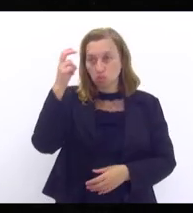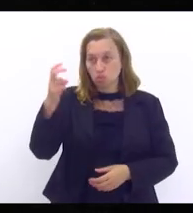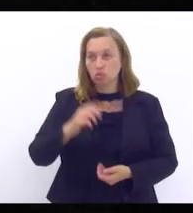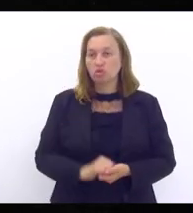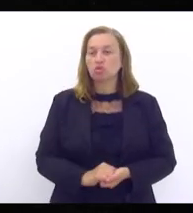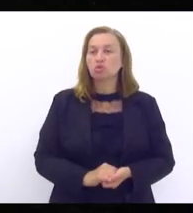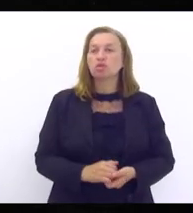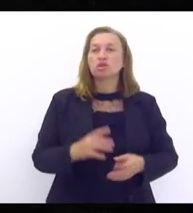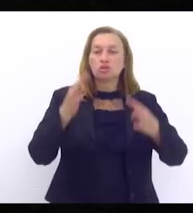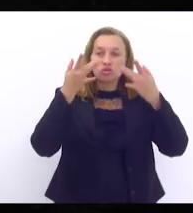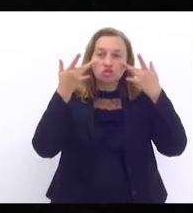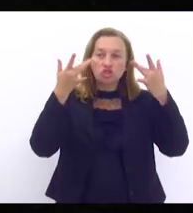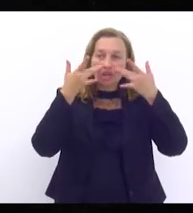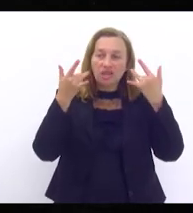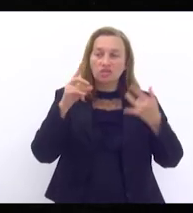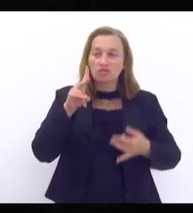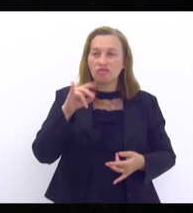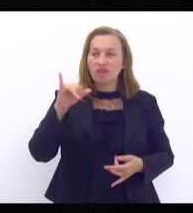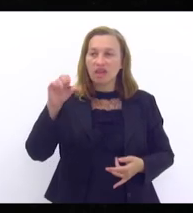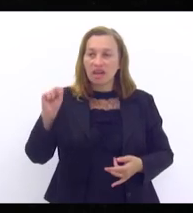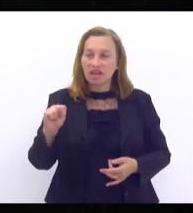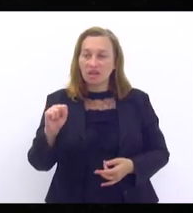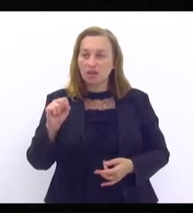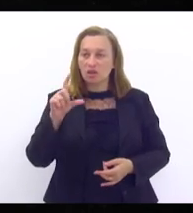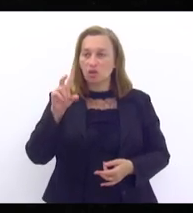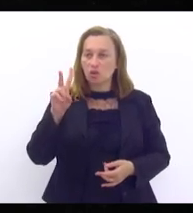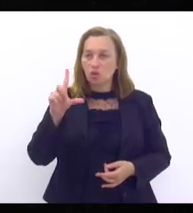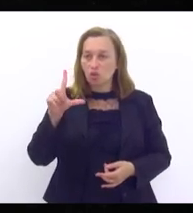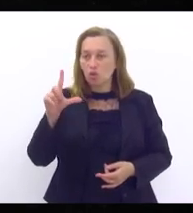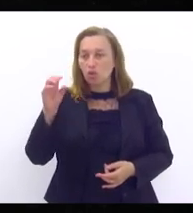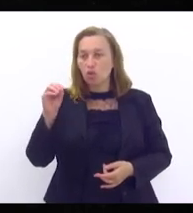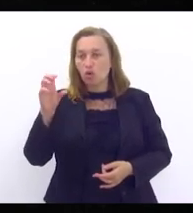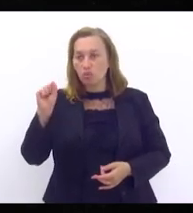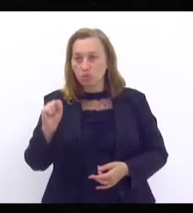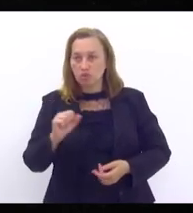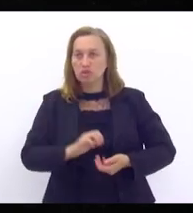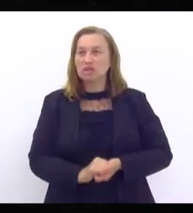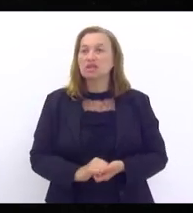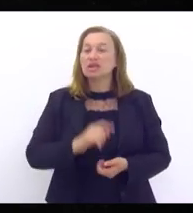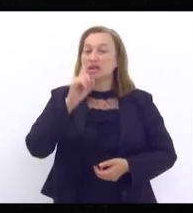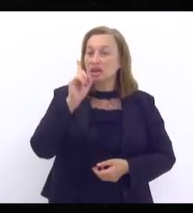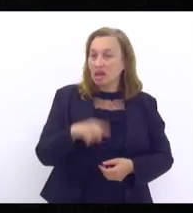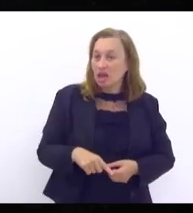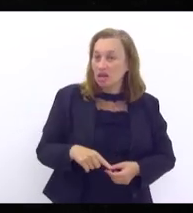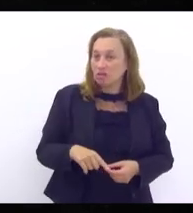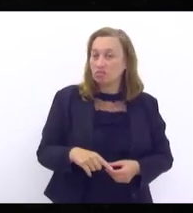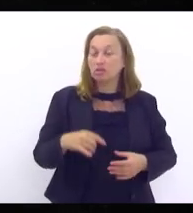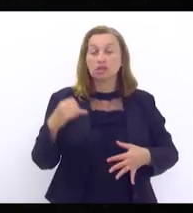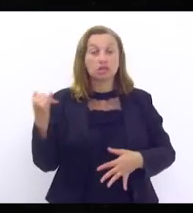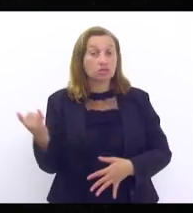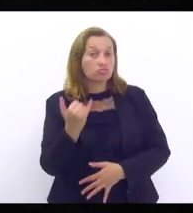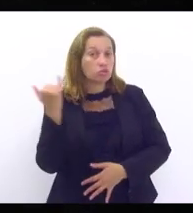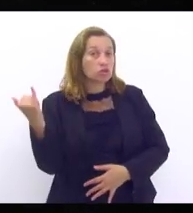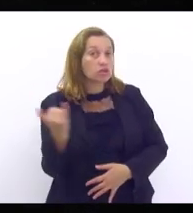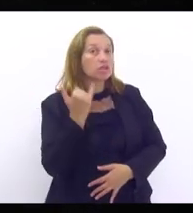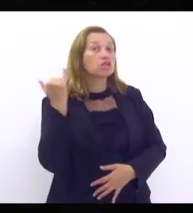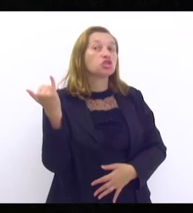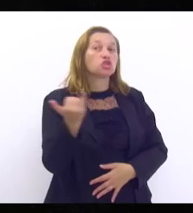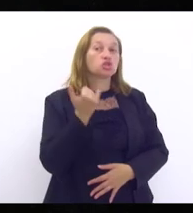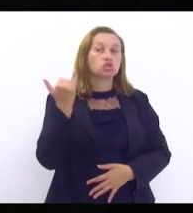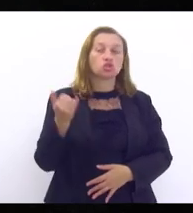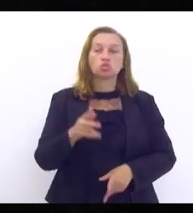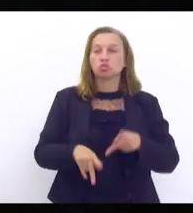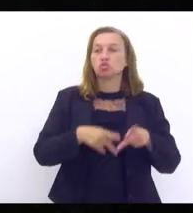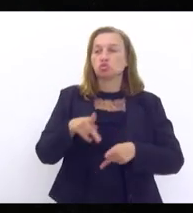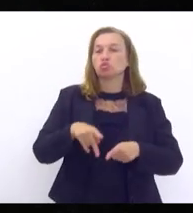o Teatro Vila Lobos. O Teatro Vila Lobos, que é um equipamento muito importante para o povo